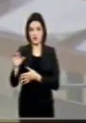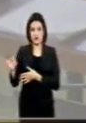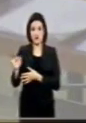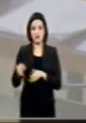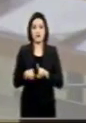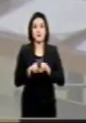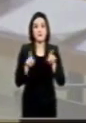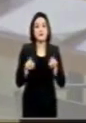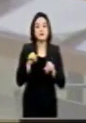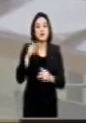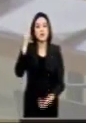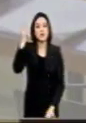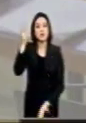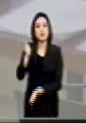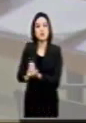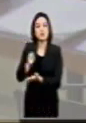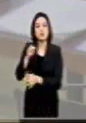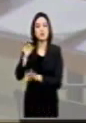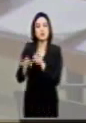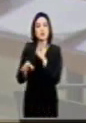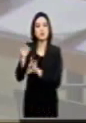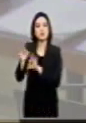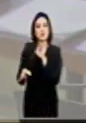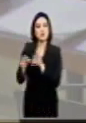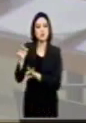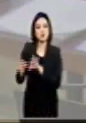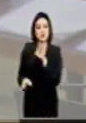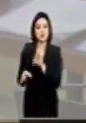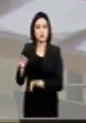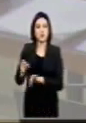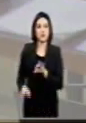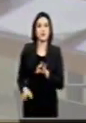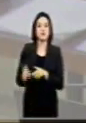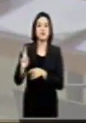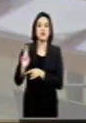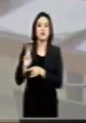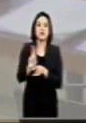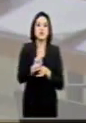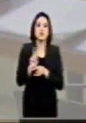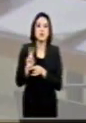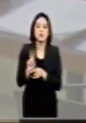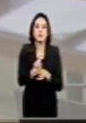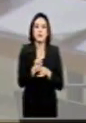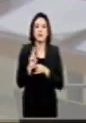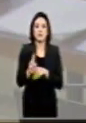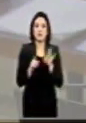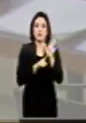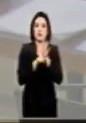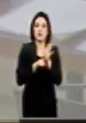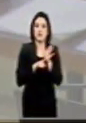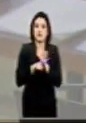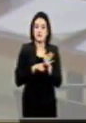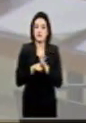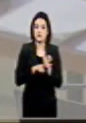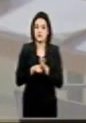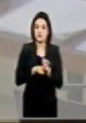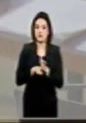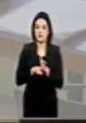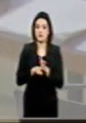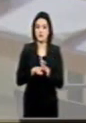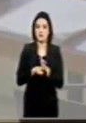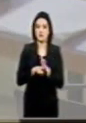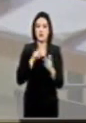o juízo singular que supervisionou a investigação destinada a